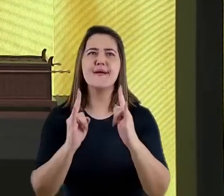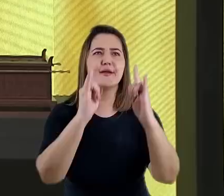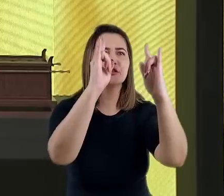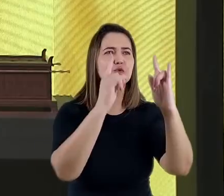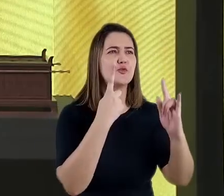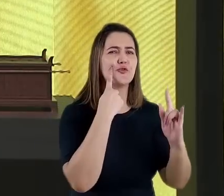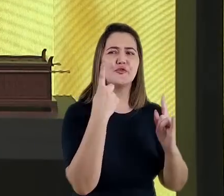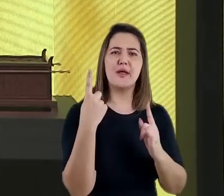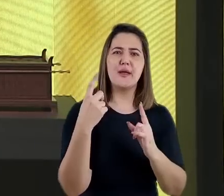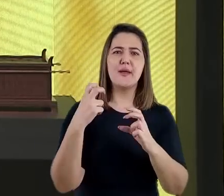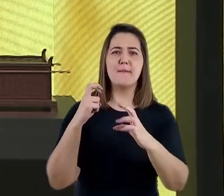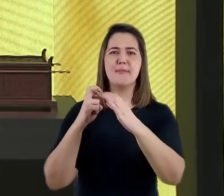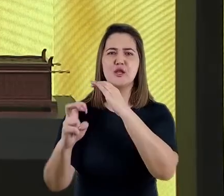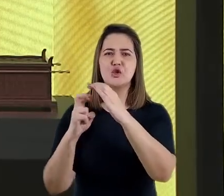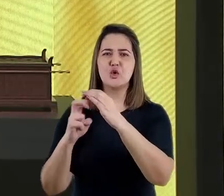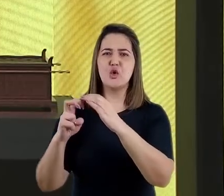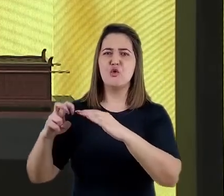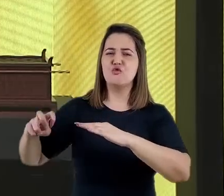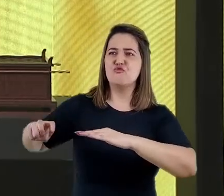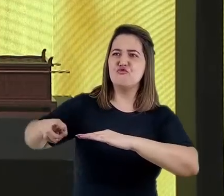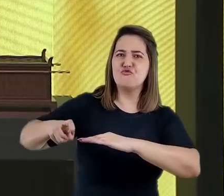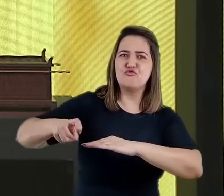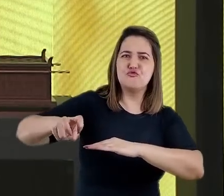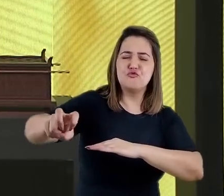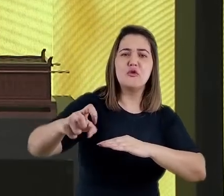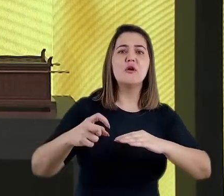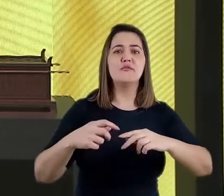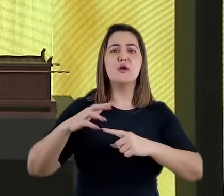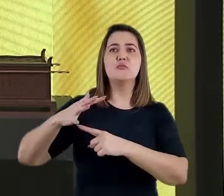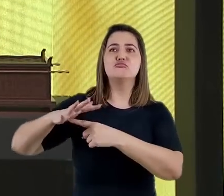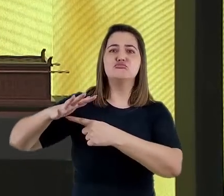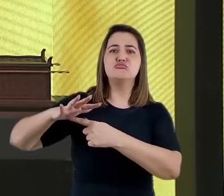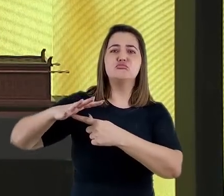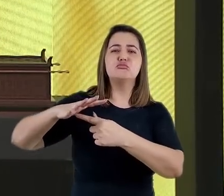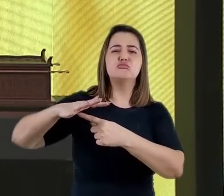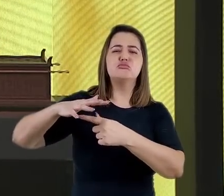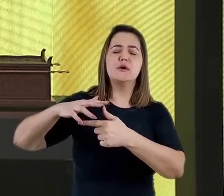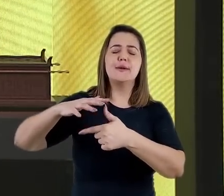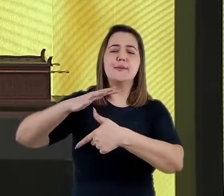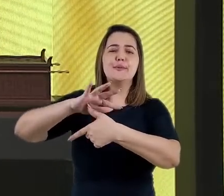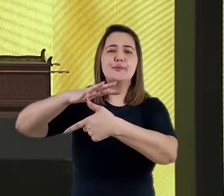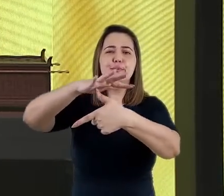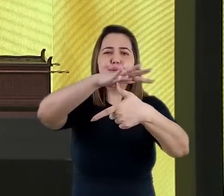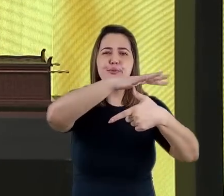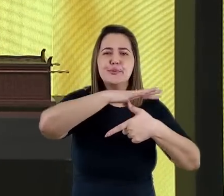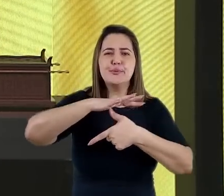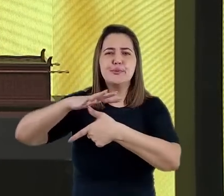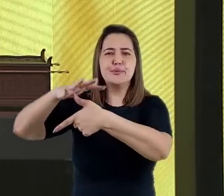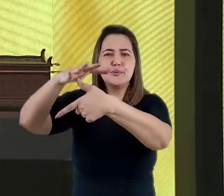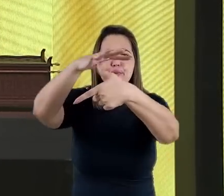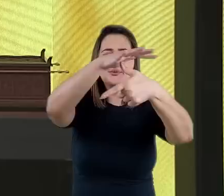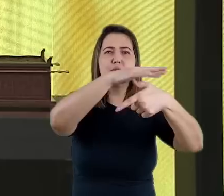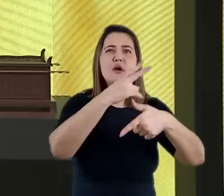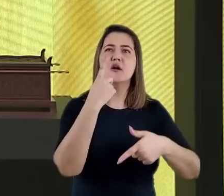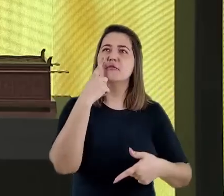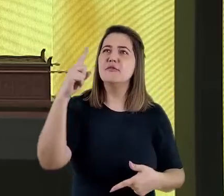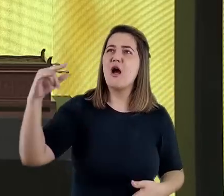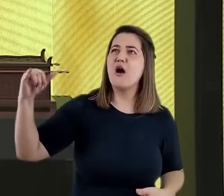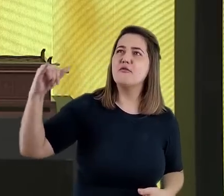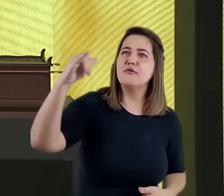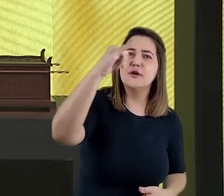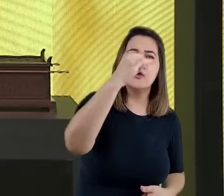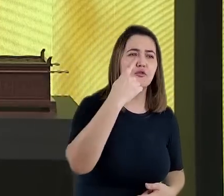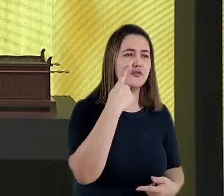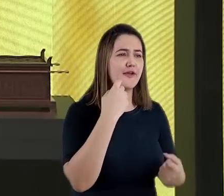cidade, tirando-lhe a venda dos olhos. Imagine que esse índio, por, quem sabe, 40 minutos ou 1 hora, vai